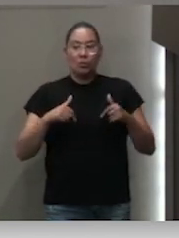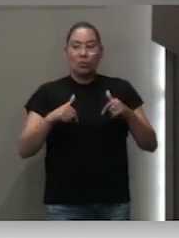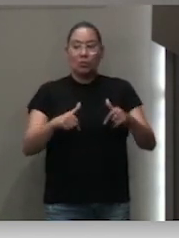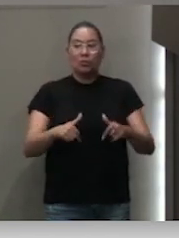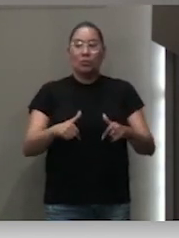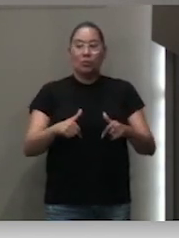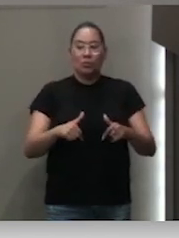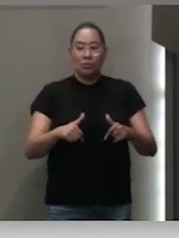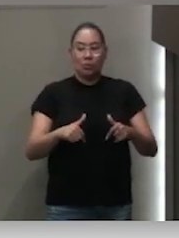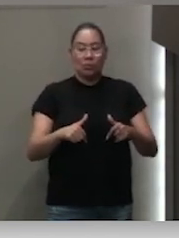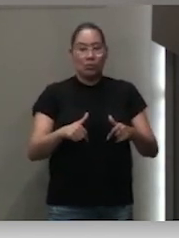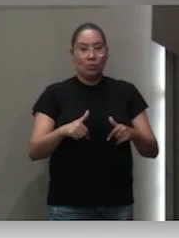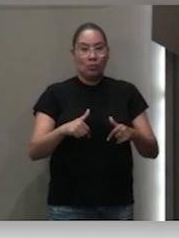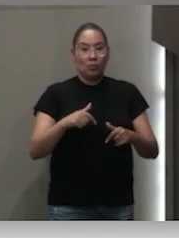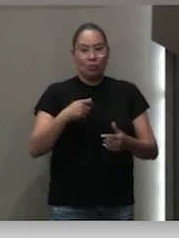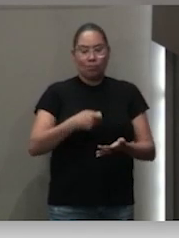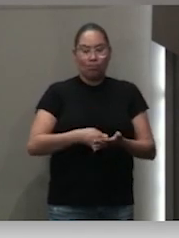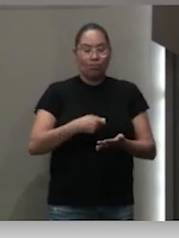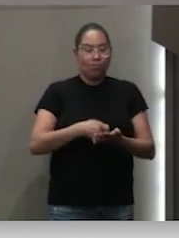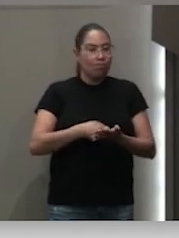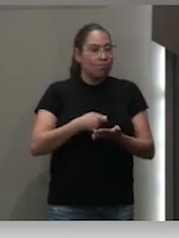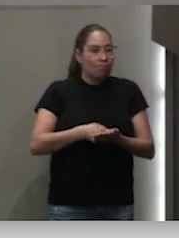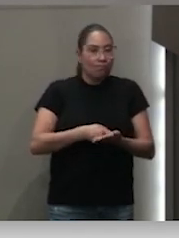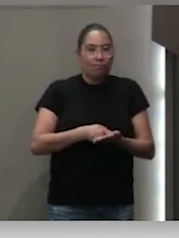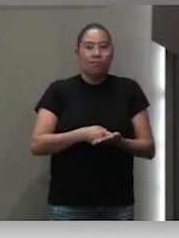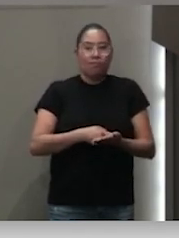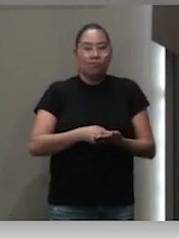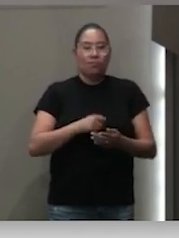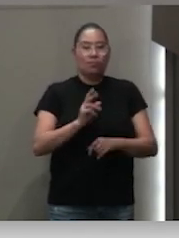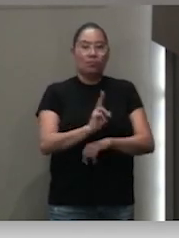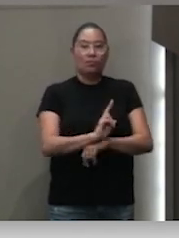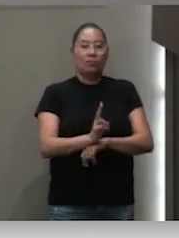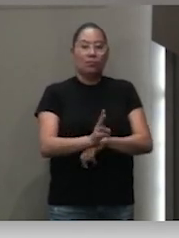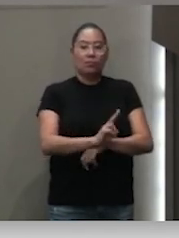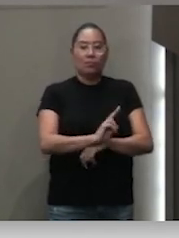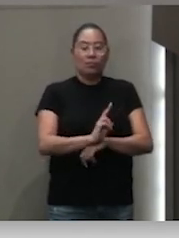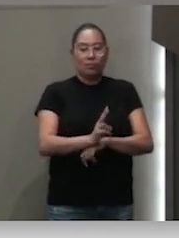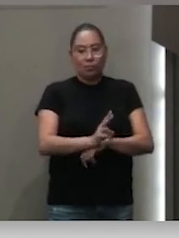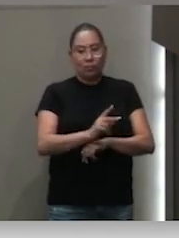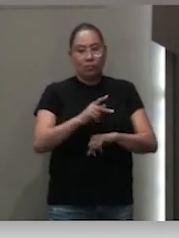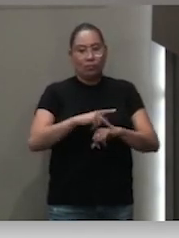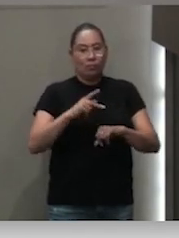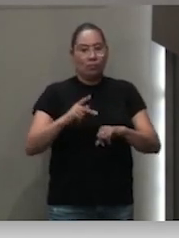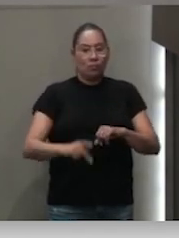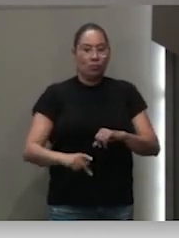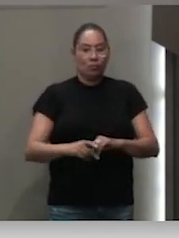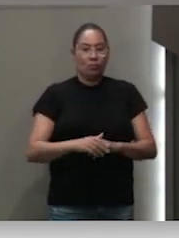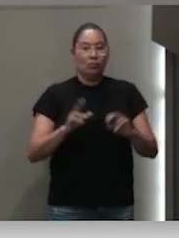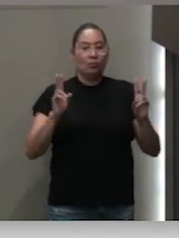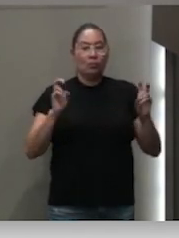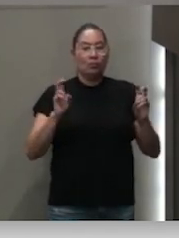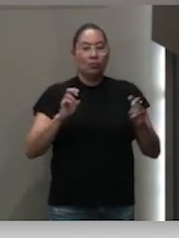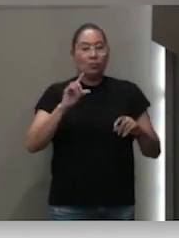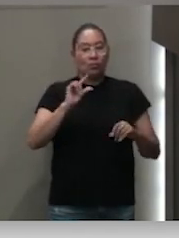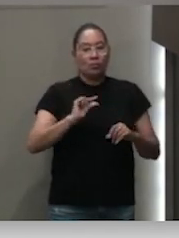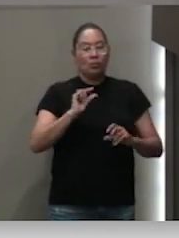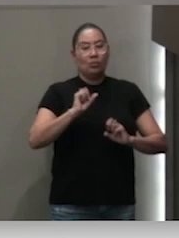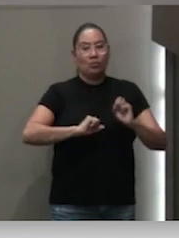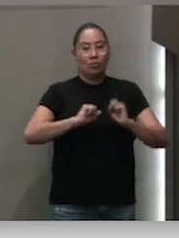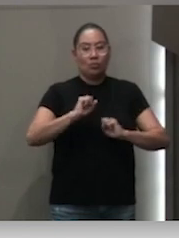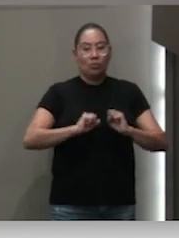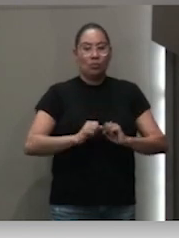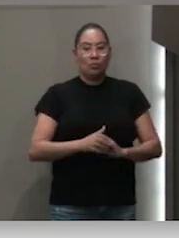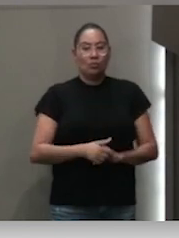extremamente exigente da fiscalização Sanitária de passofundo sobre as pequenas águ